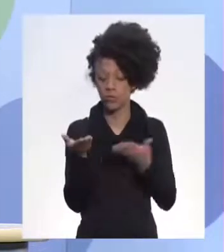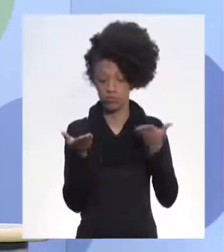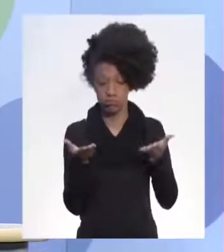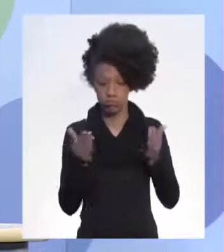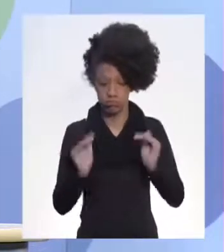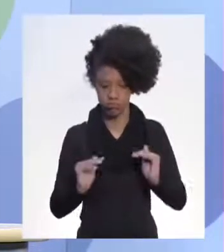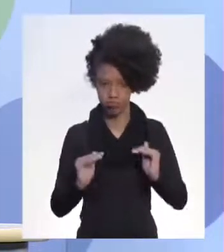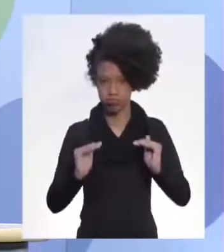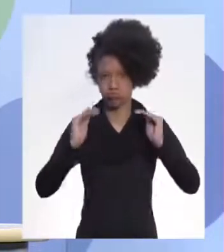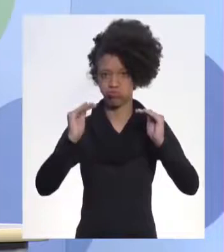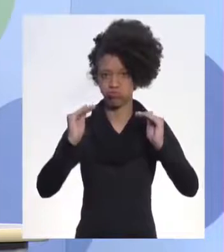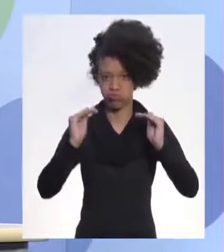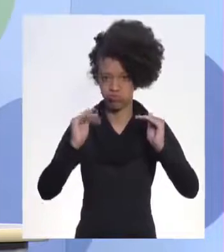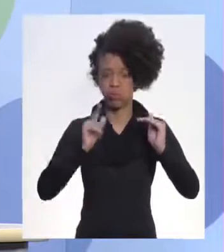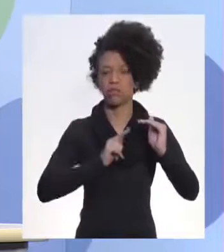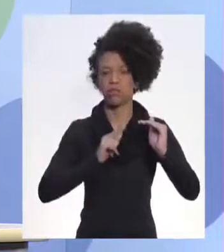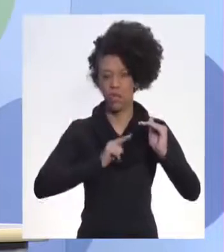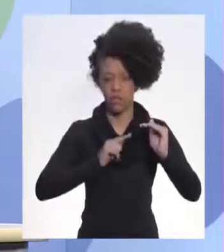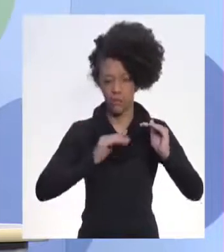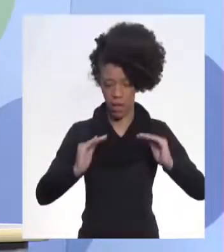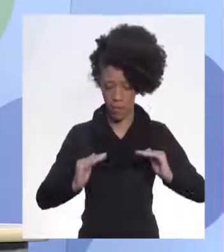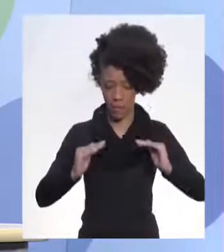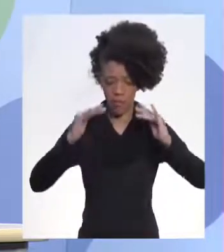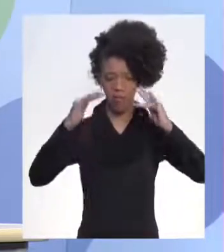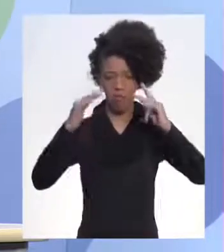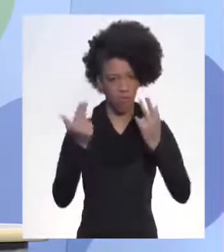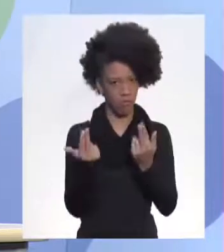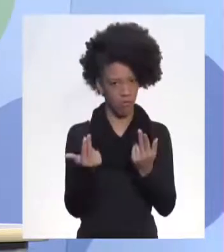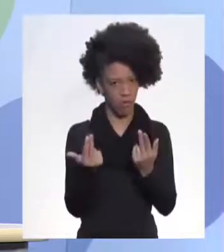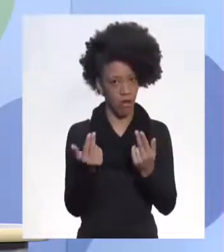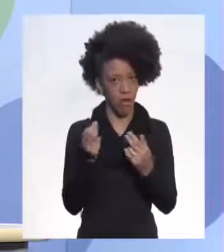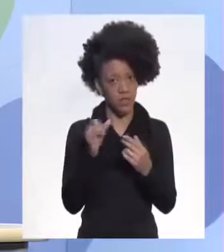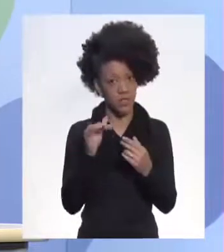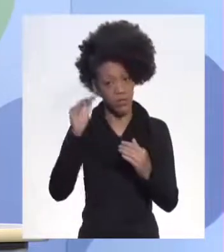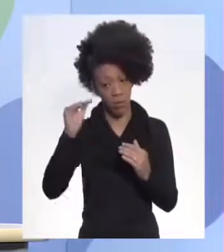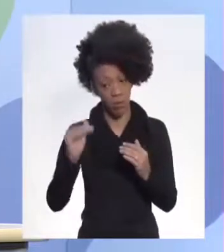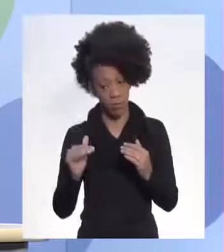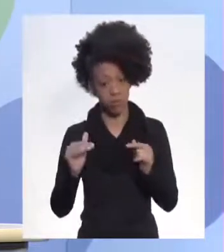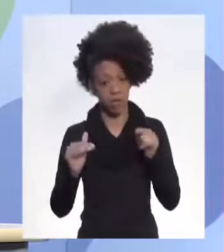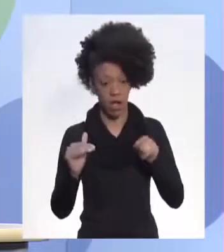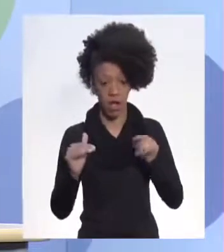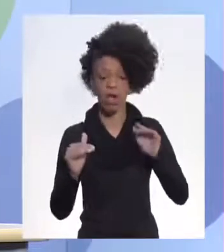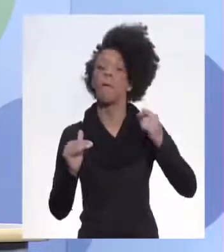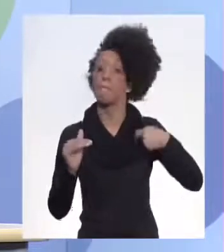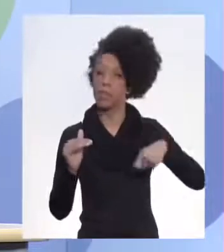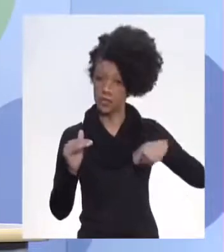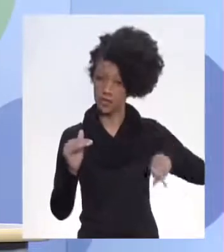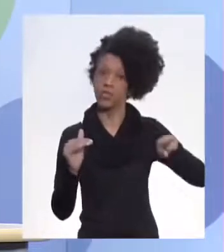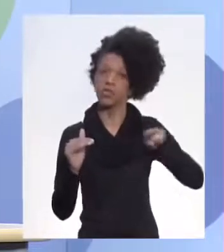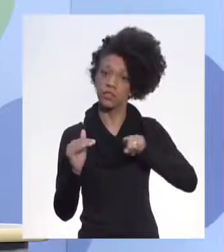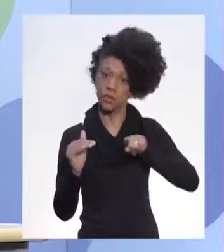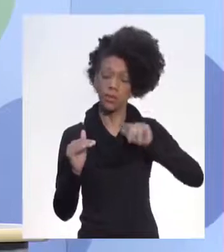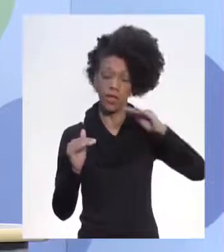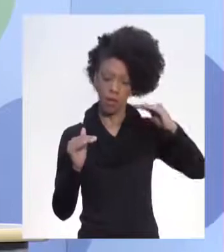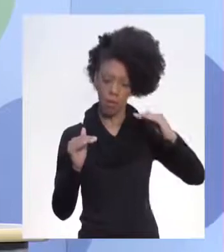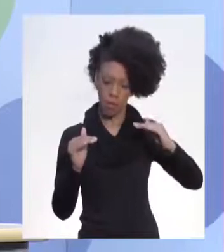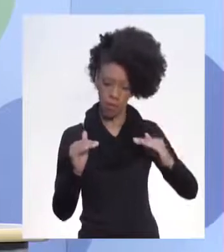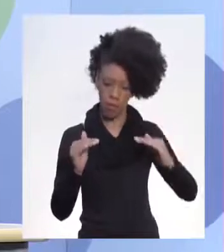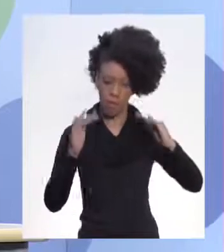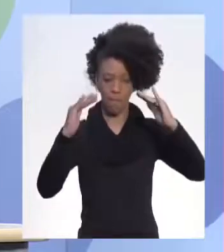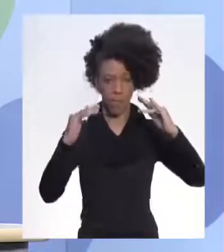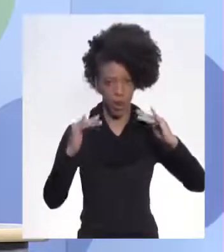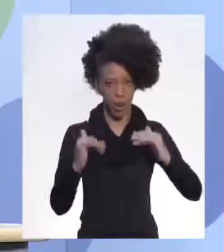aumenta, a outra também tem que aumentar. E se uma diminui, a outra também tem